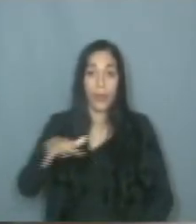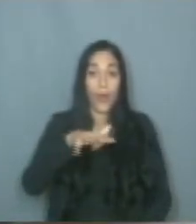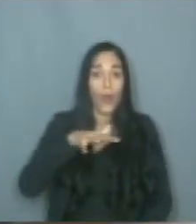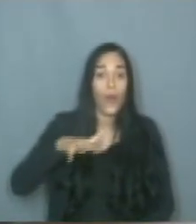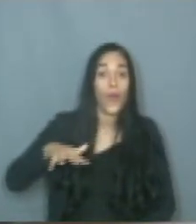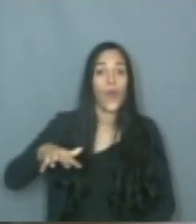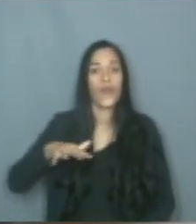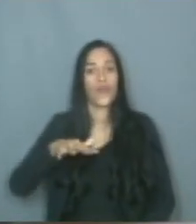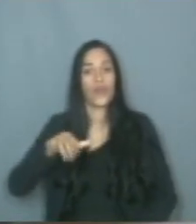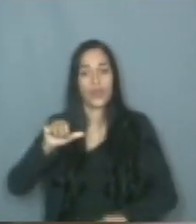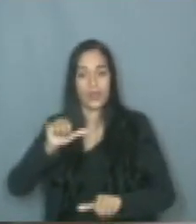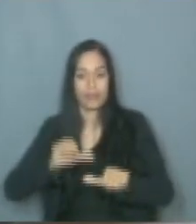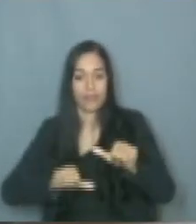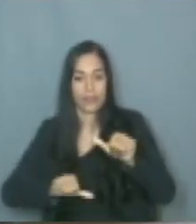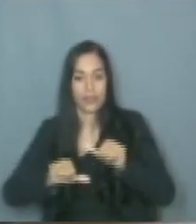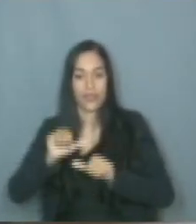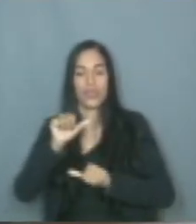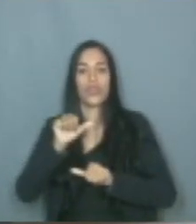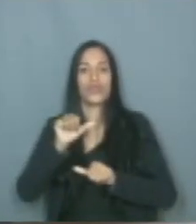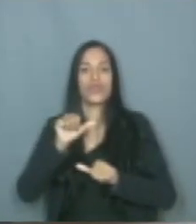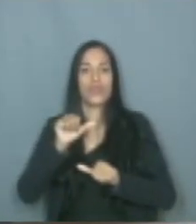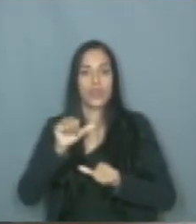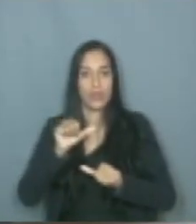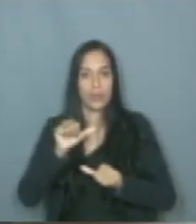que se transformou em